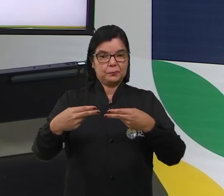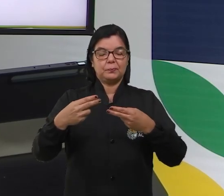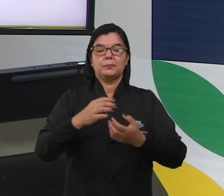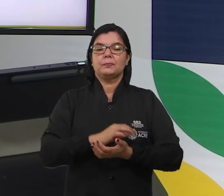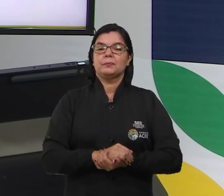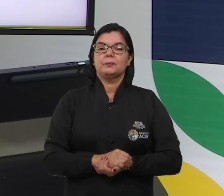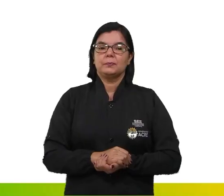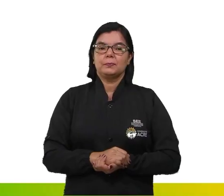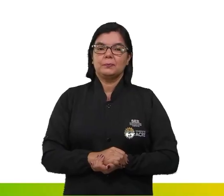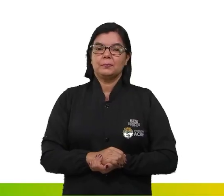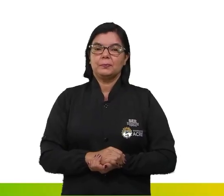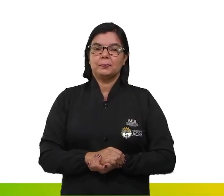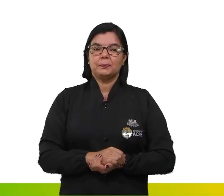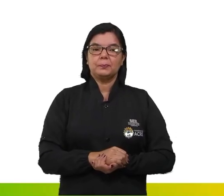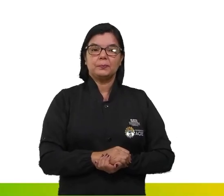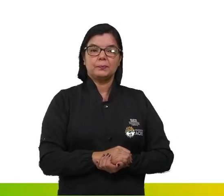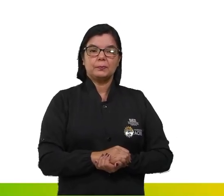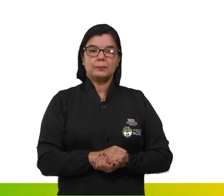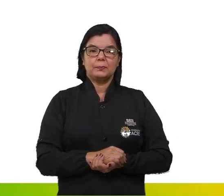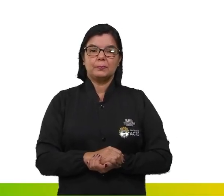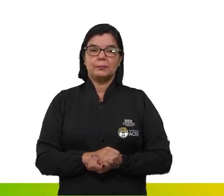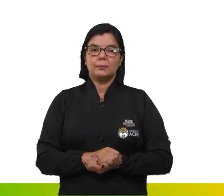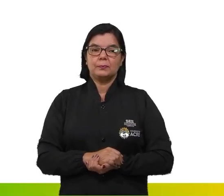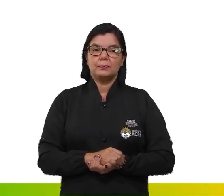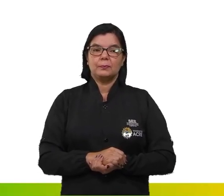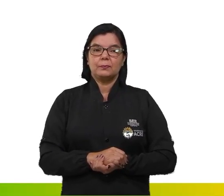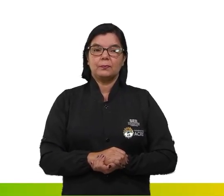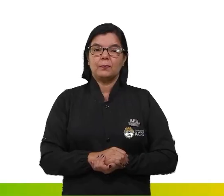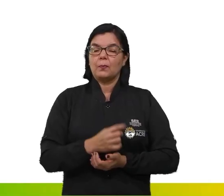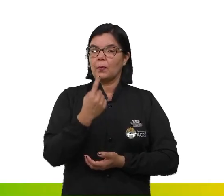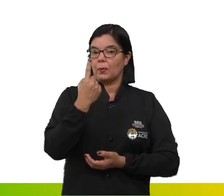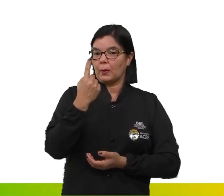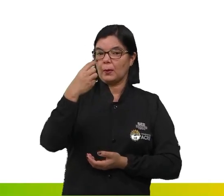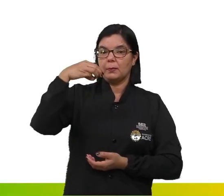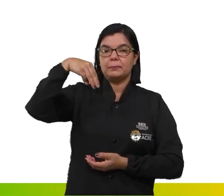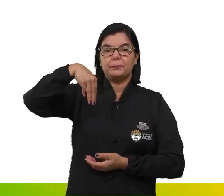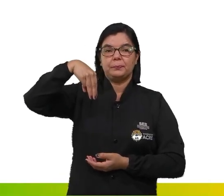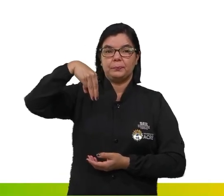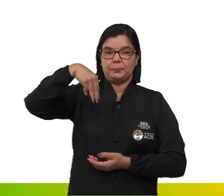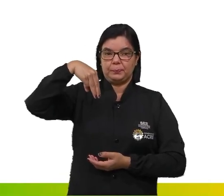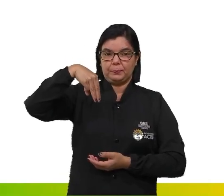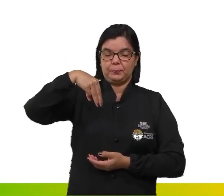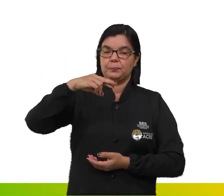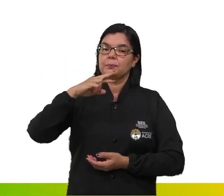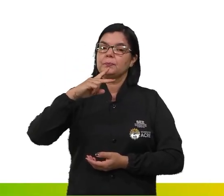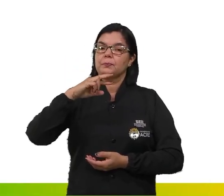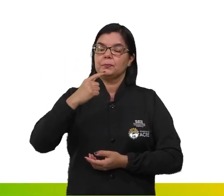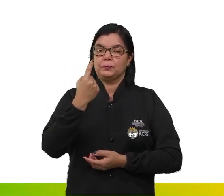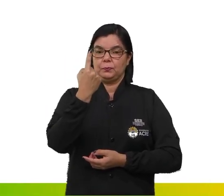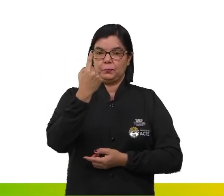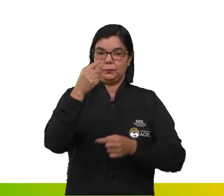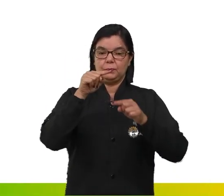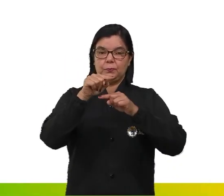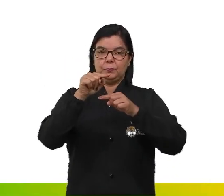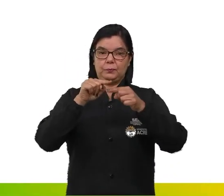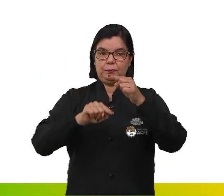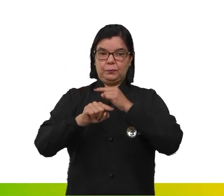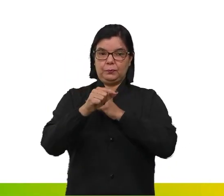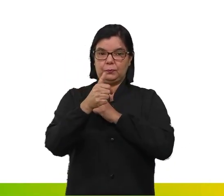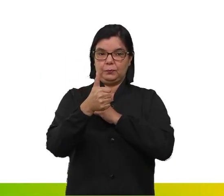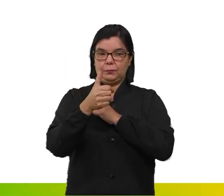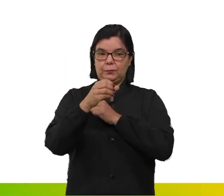comprimentos. Deixa eu continuar a leitura aqui. Ou seja, 1 metro é 1 dividido para 10 milhões, ou